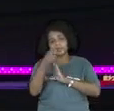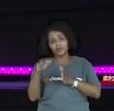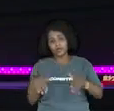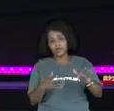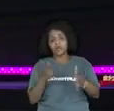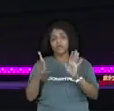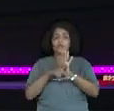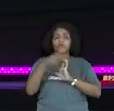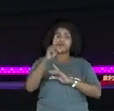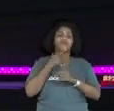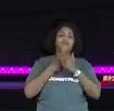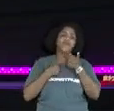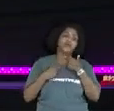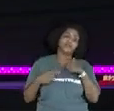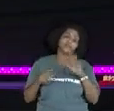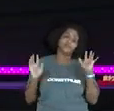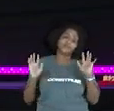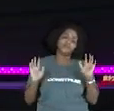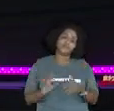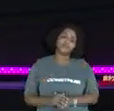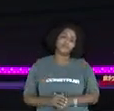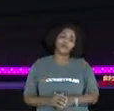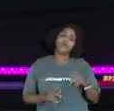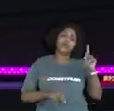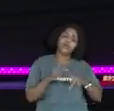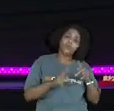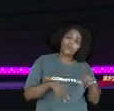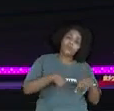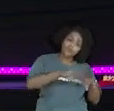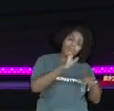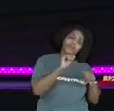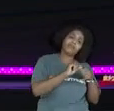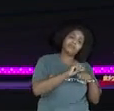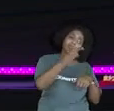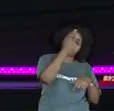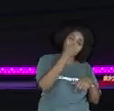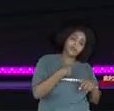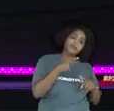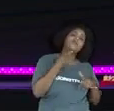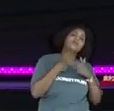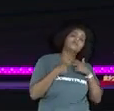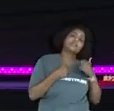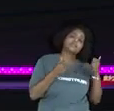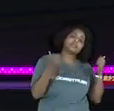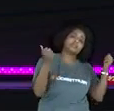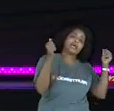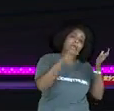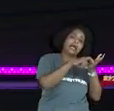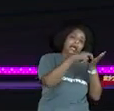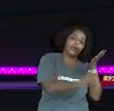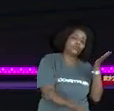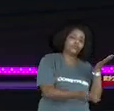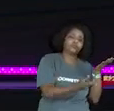suas vontades e o povo foi fazer suas vontades caiu na idolatria caiu